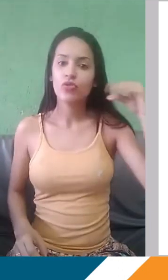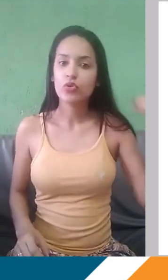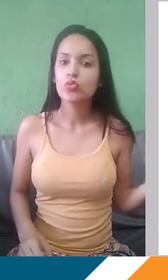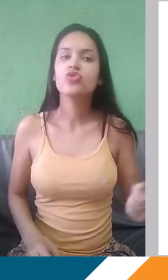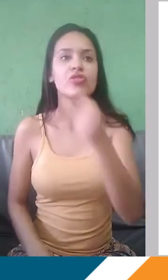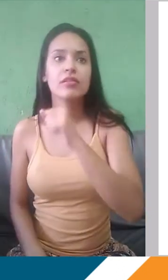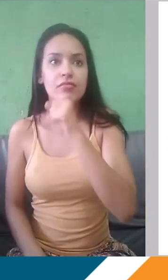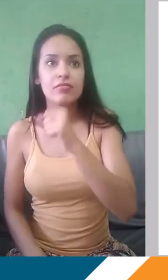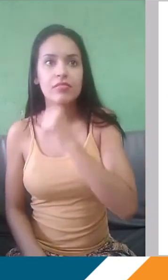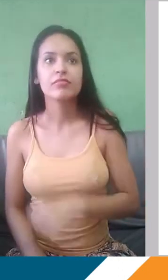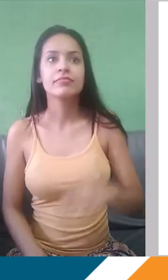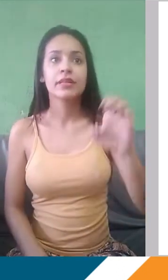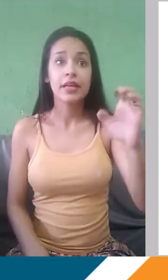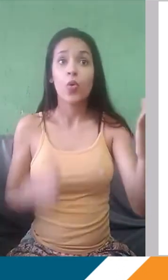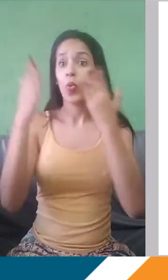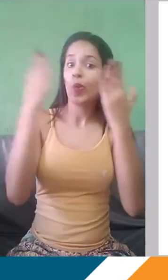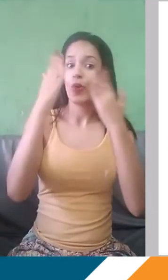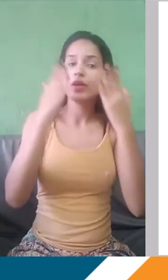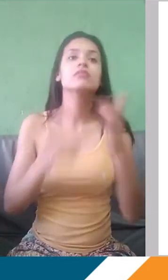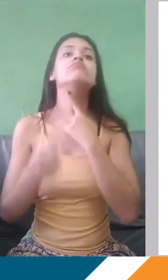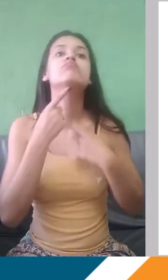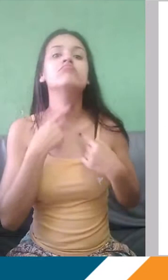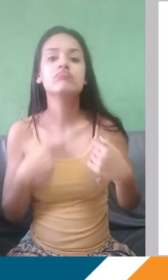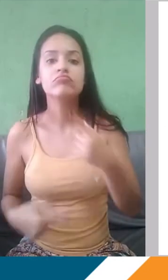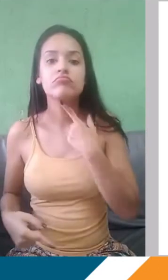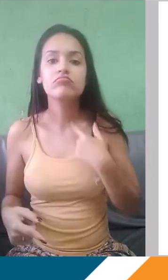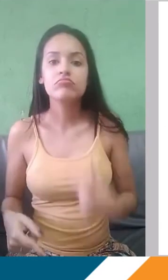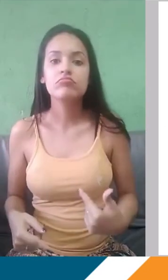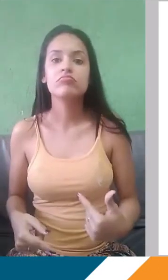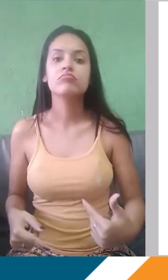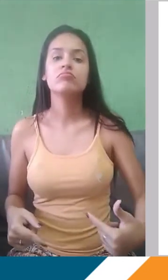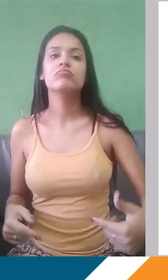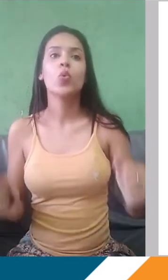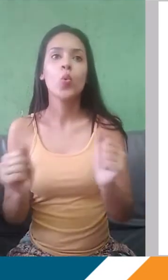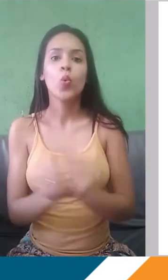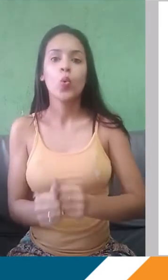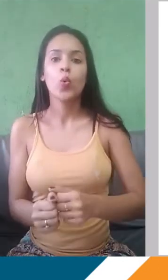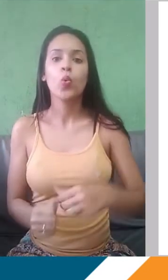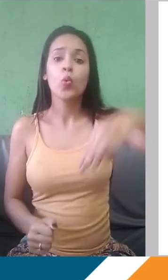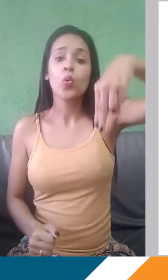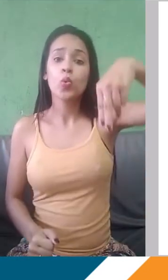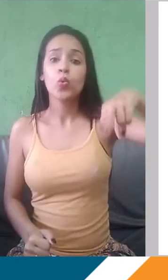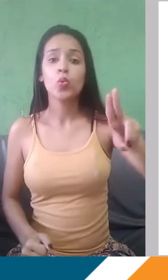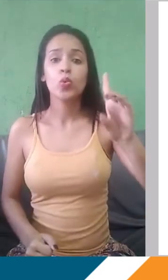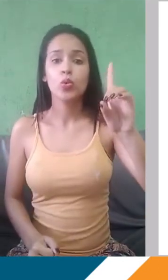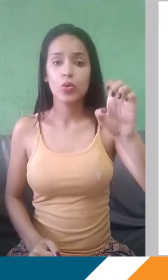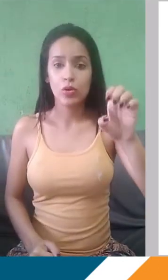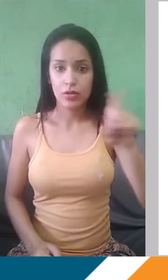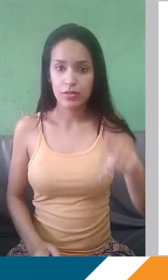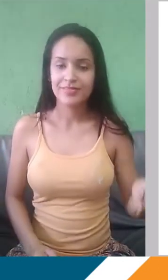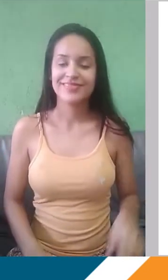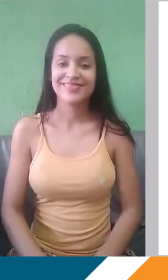relacionados à adolescência. De acordo com o enunciado, toda a composição do poema contribui para a construção da imagem